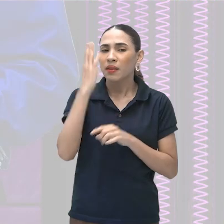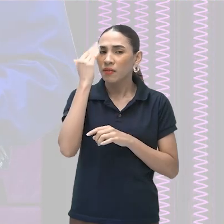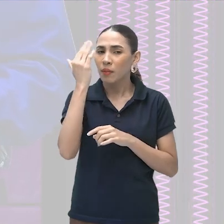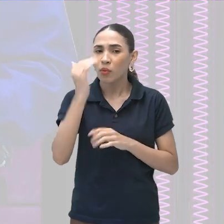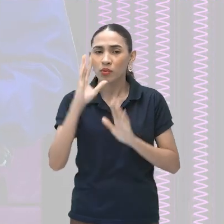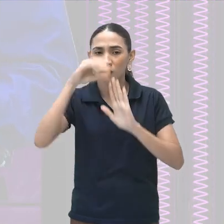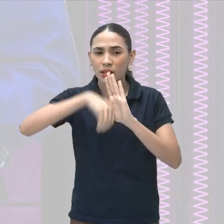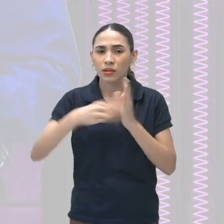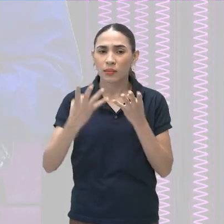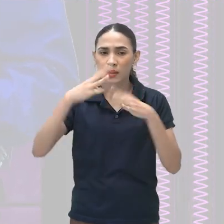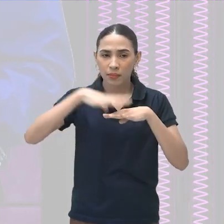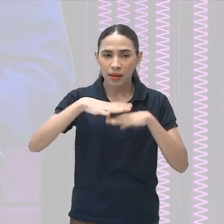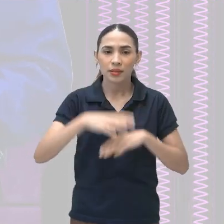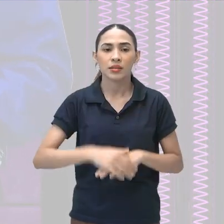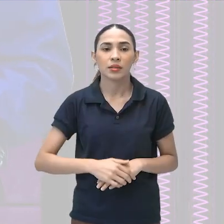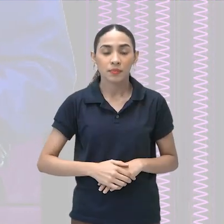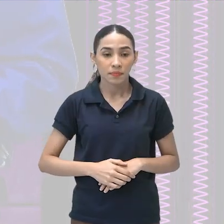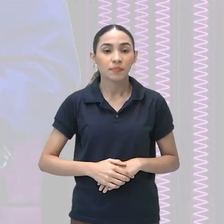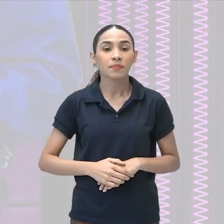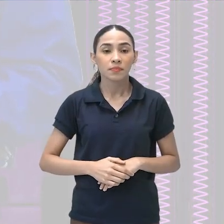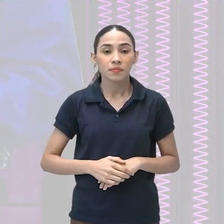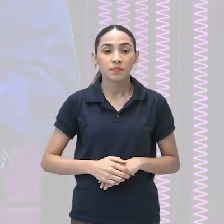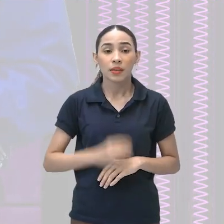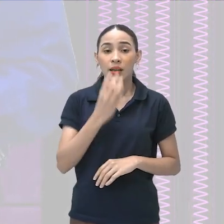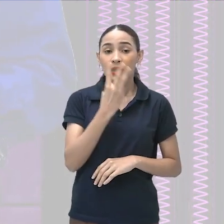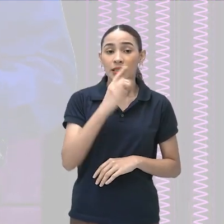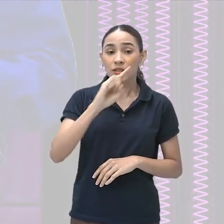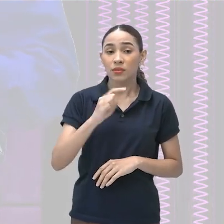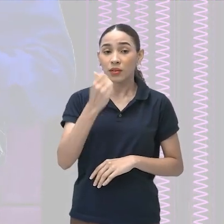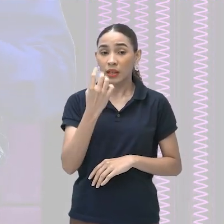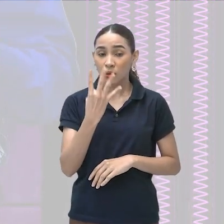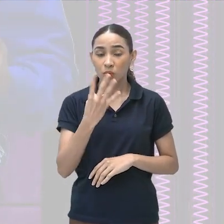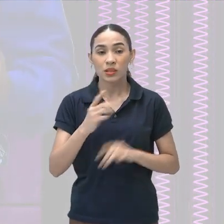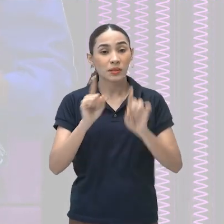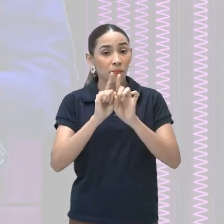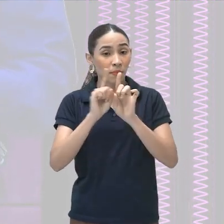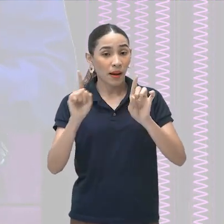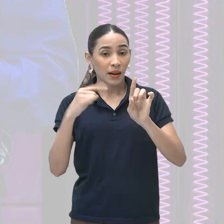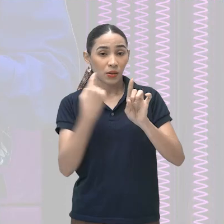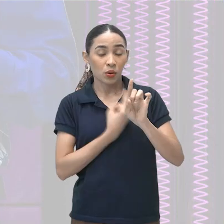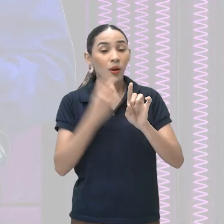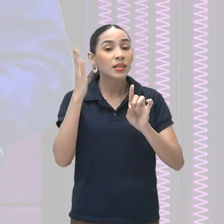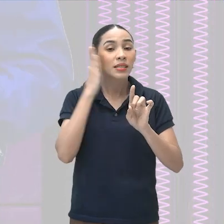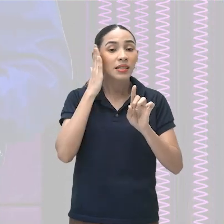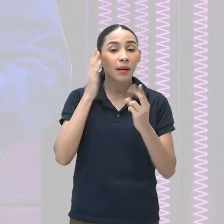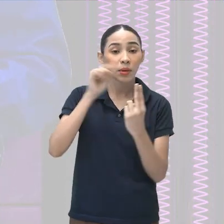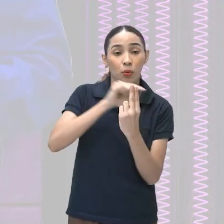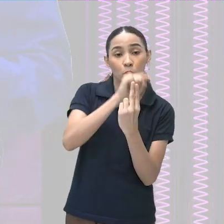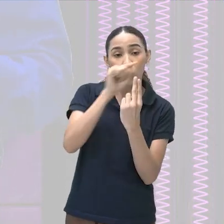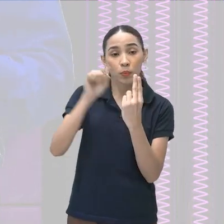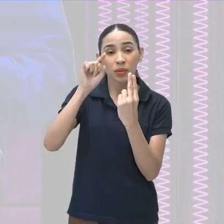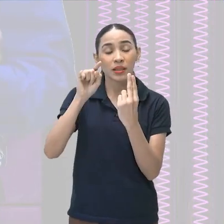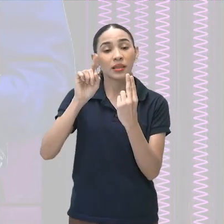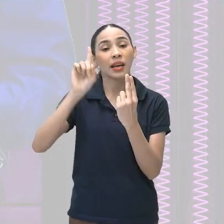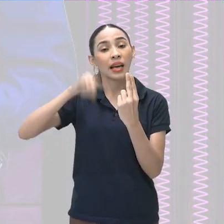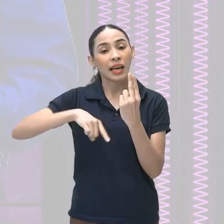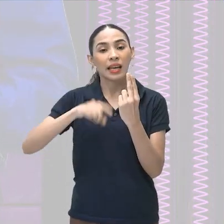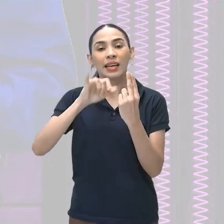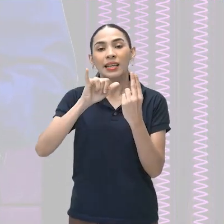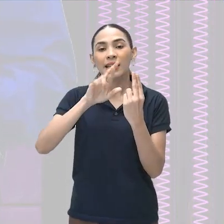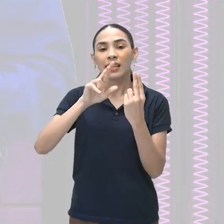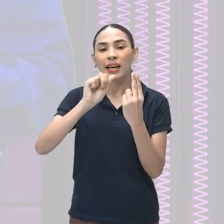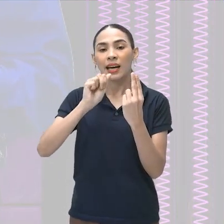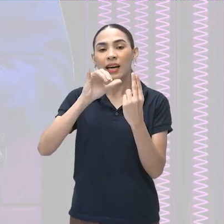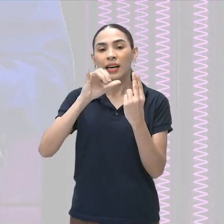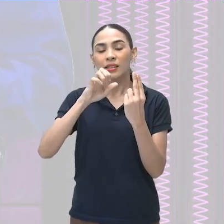na matemática, famoso 3,14, só que a gente sabe que o número π, ele é um número